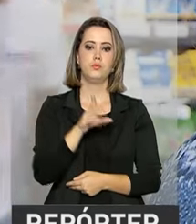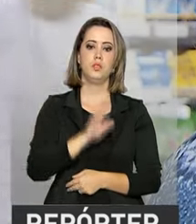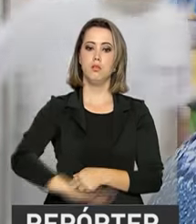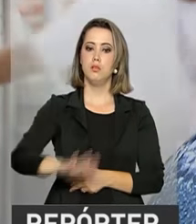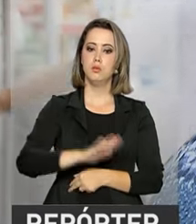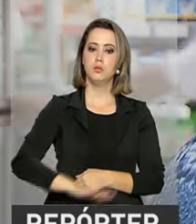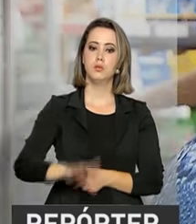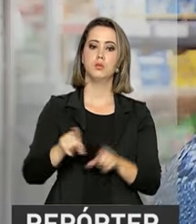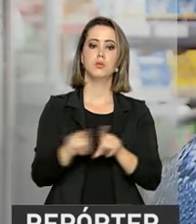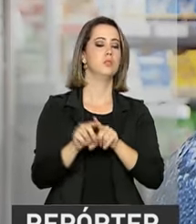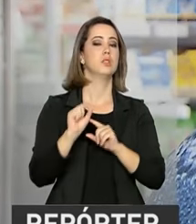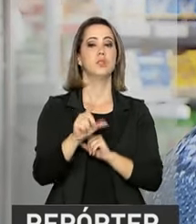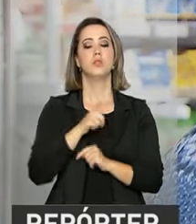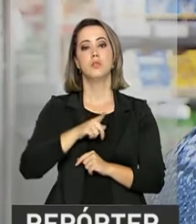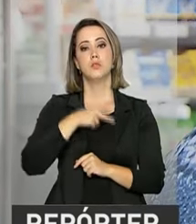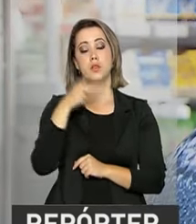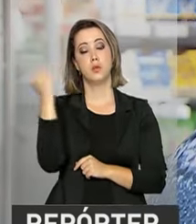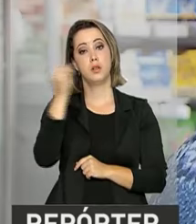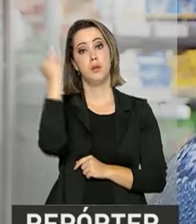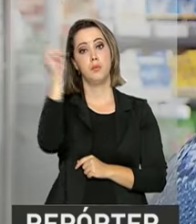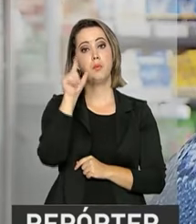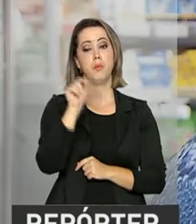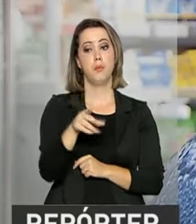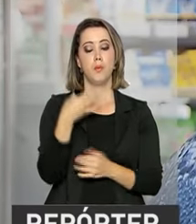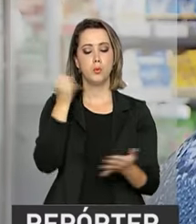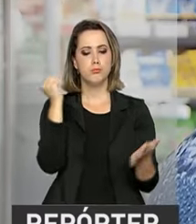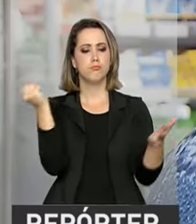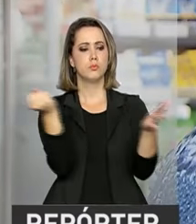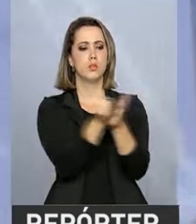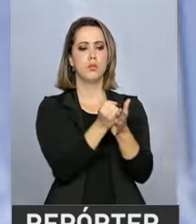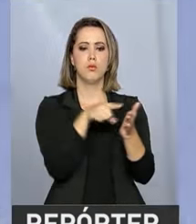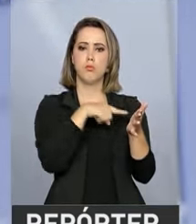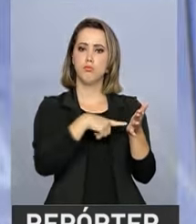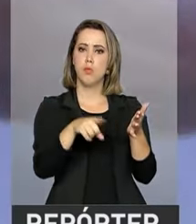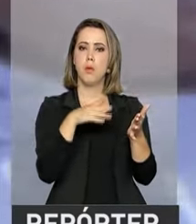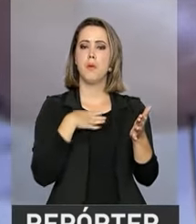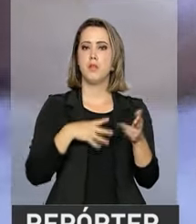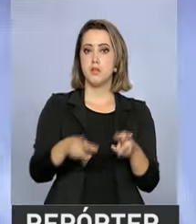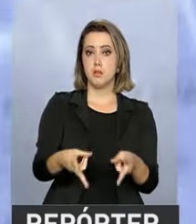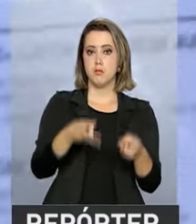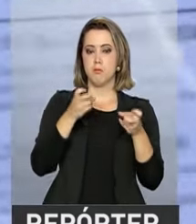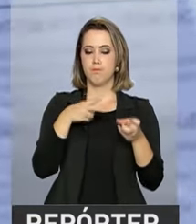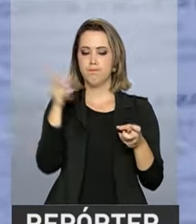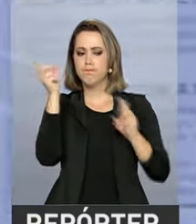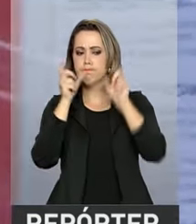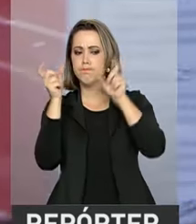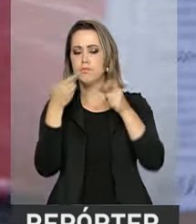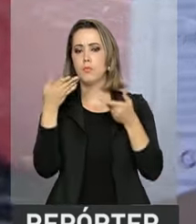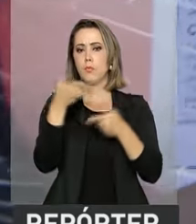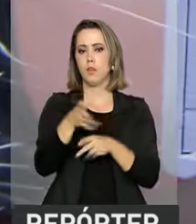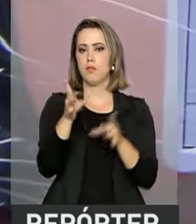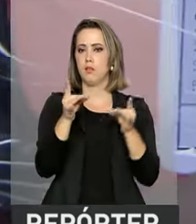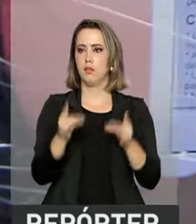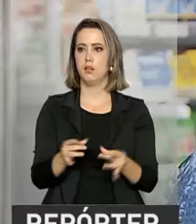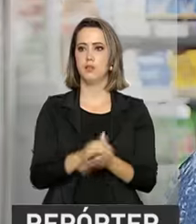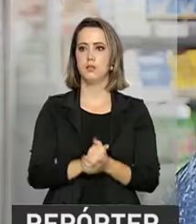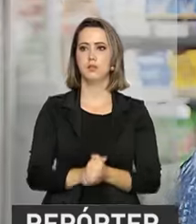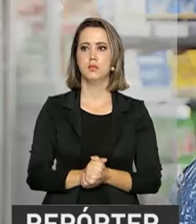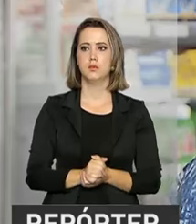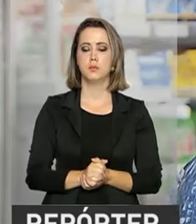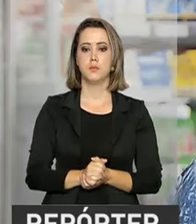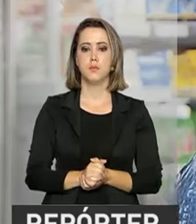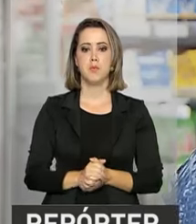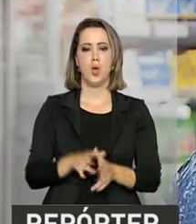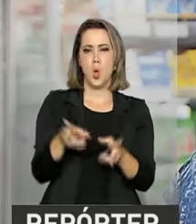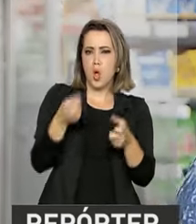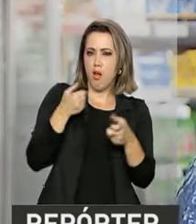netos pequenos, diz que considera importante a certificação dos brinquedos e que pretende ficar mais atenta a esses detalhes. Não me